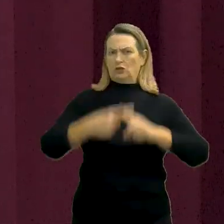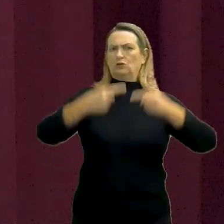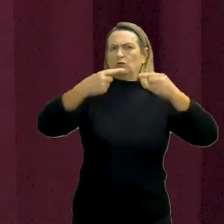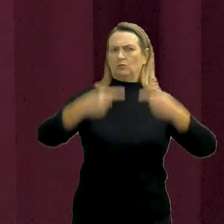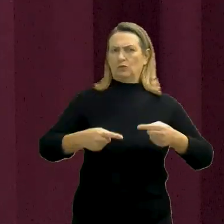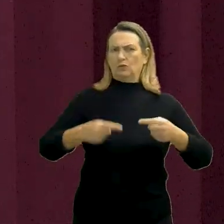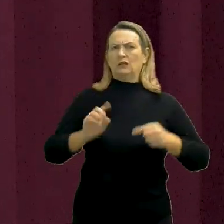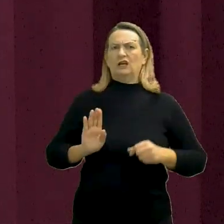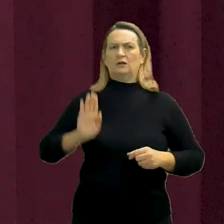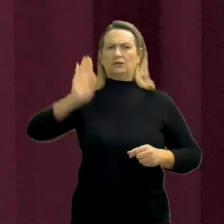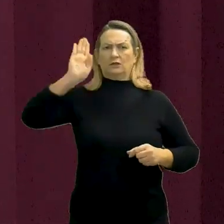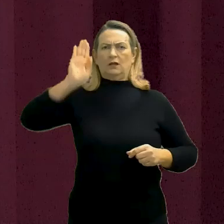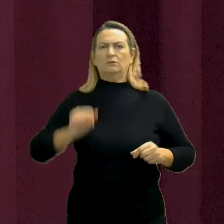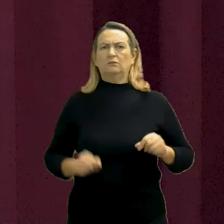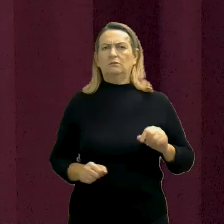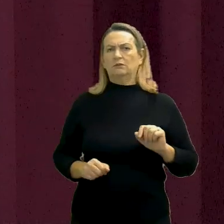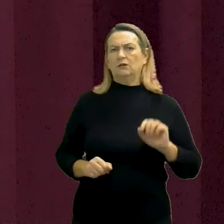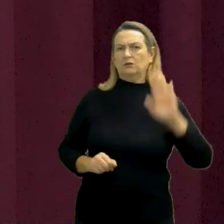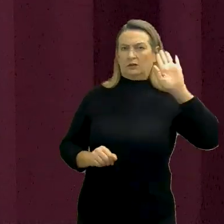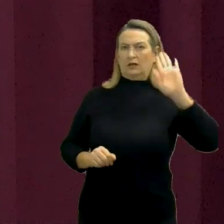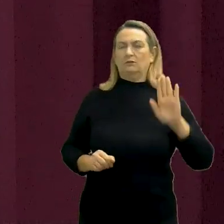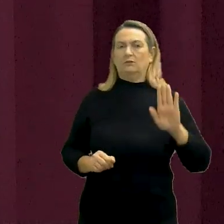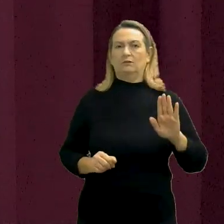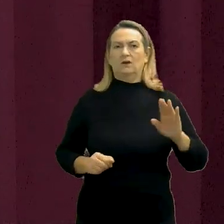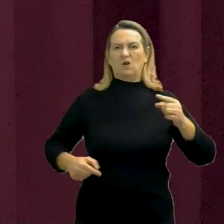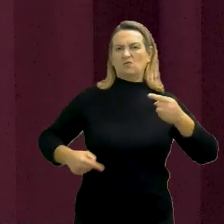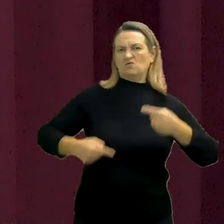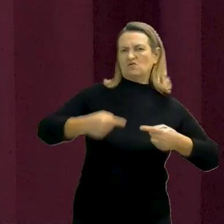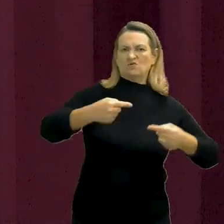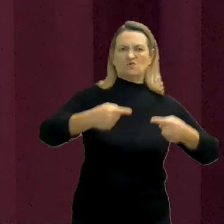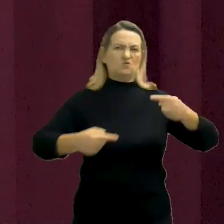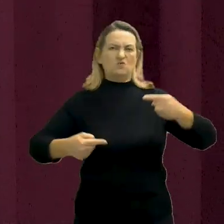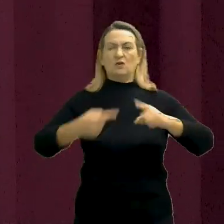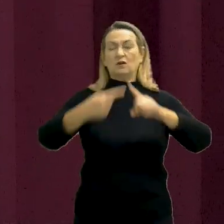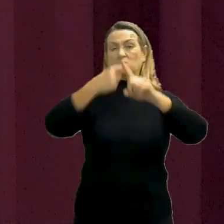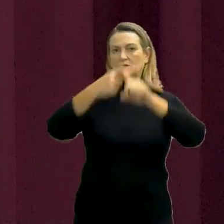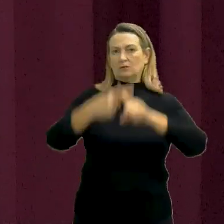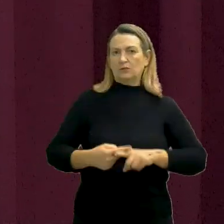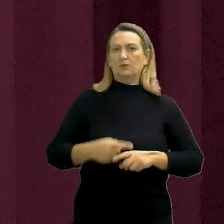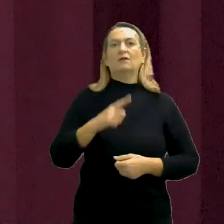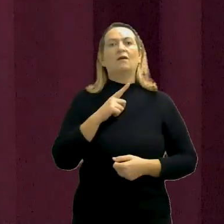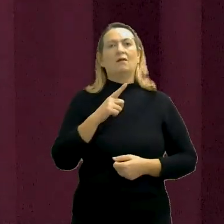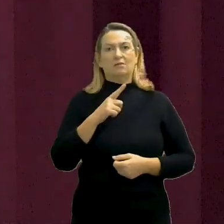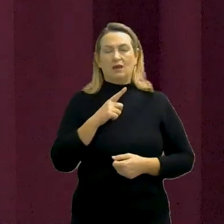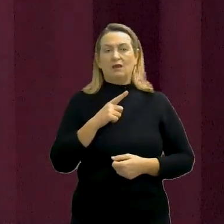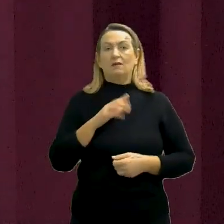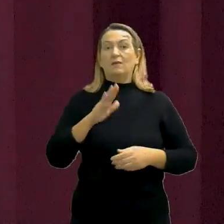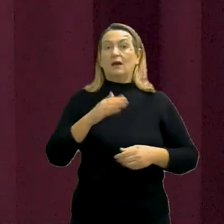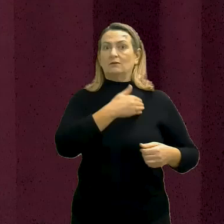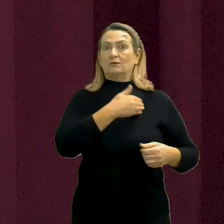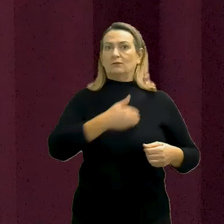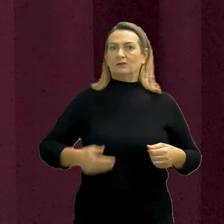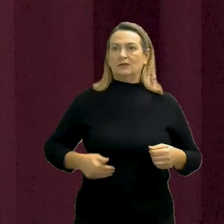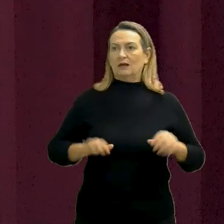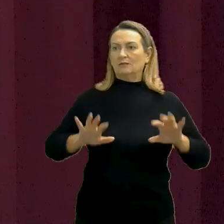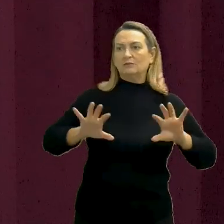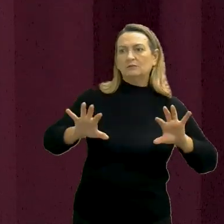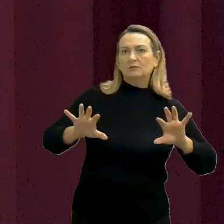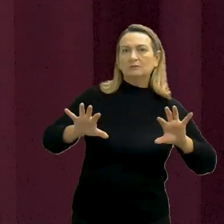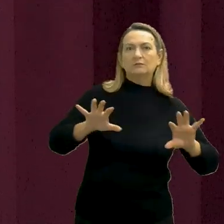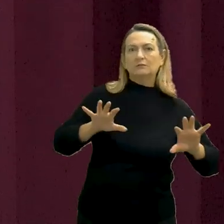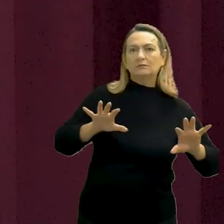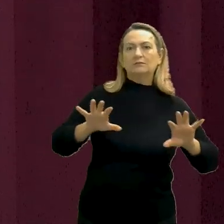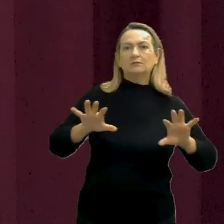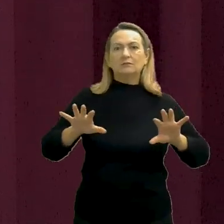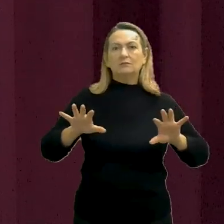brasileiro está no meio eh dessa disputa né buscando uma uma solução ponderada uma